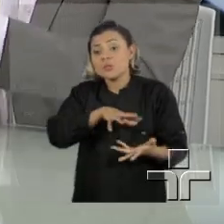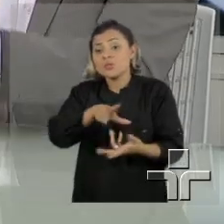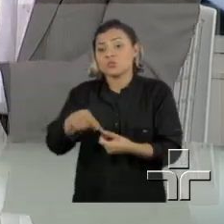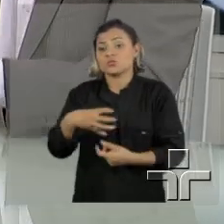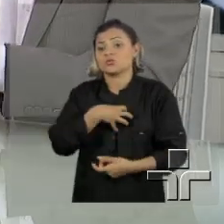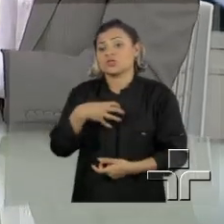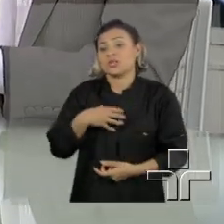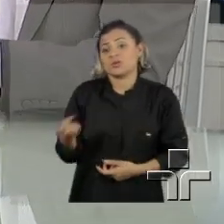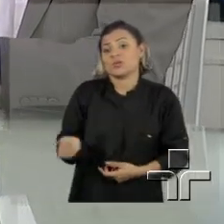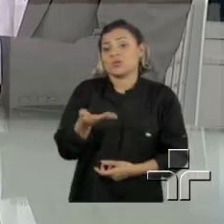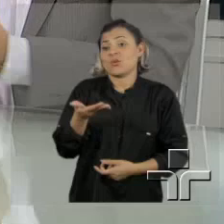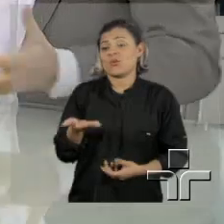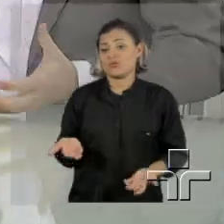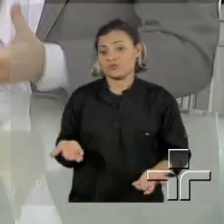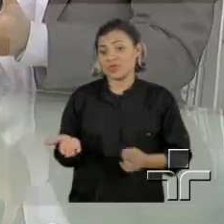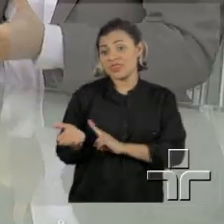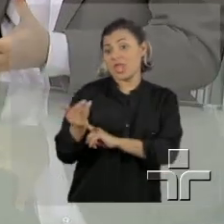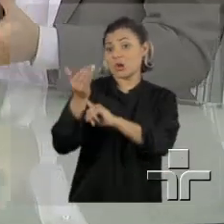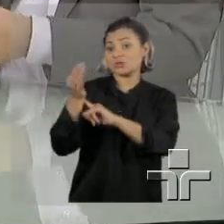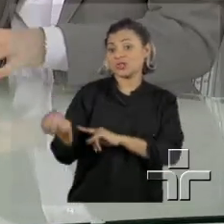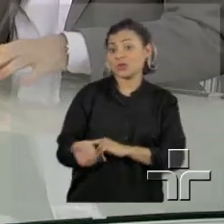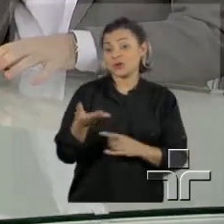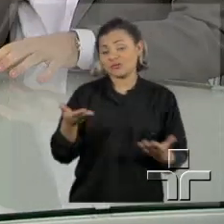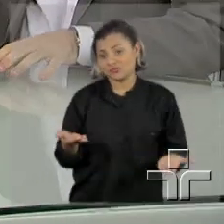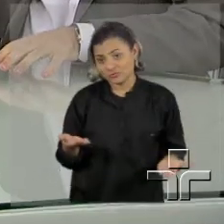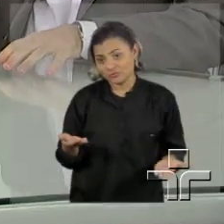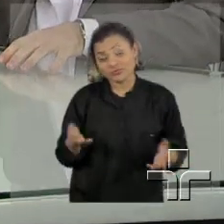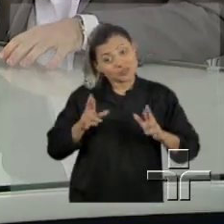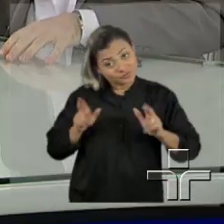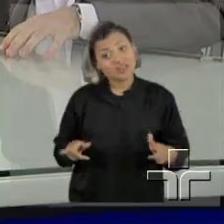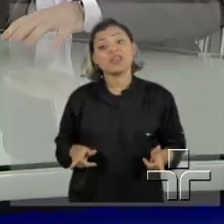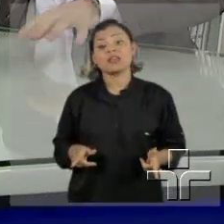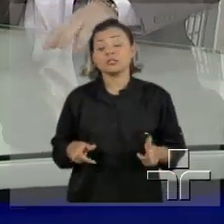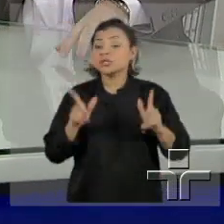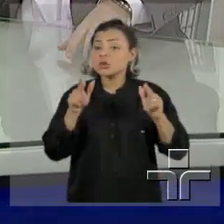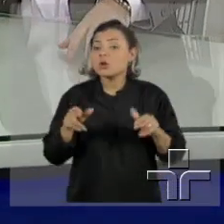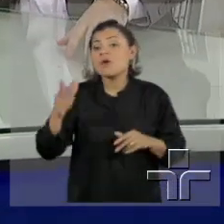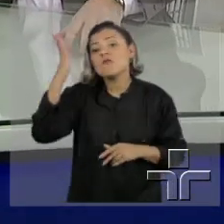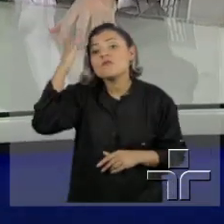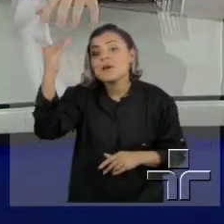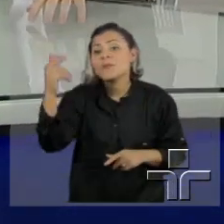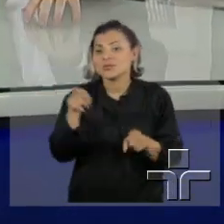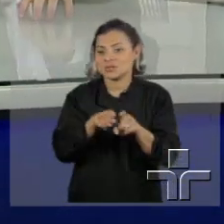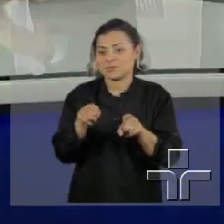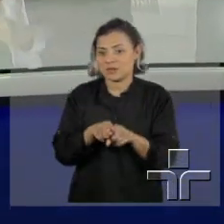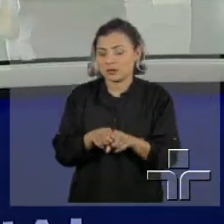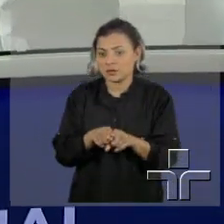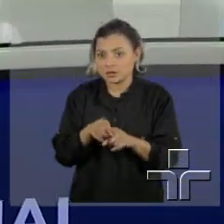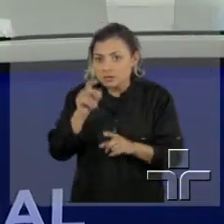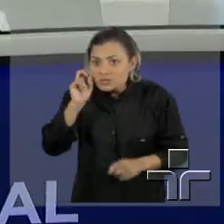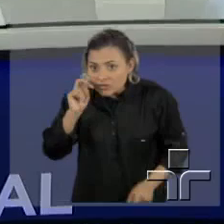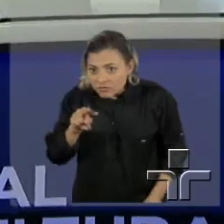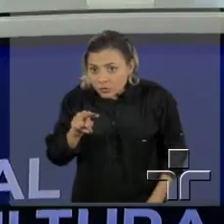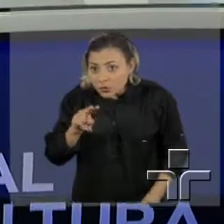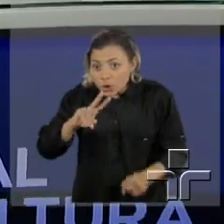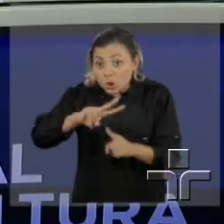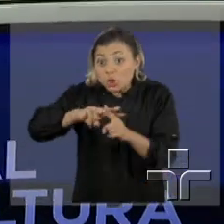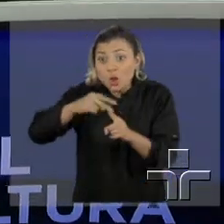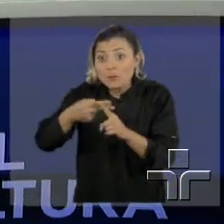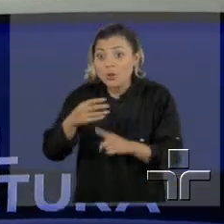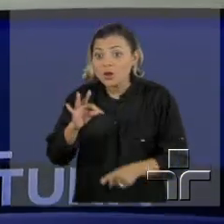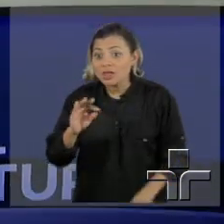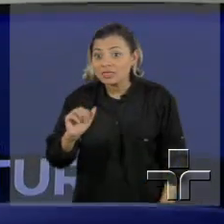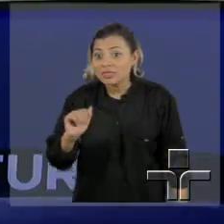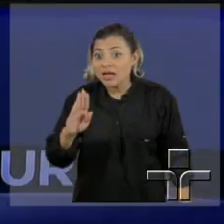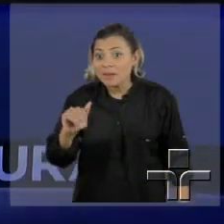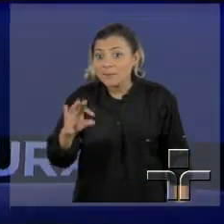não conseguiram se atualizar. Quando tem alguém, veja o próprio exemplo dessa popularidade, dobrou a popularidade da Tabata depois